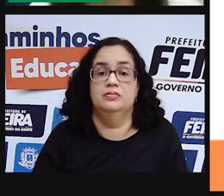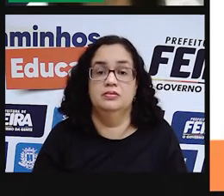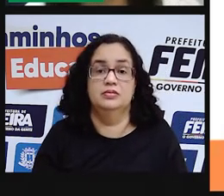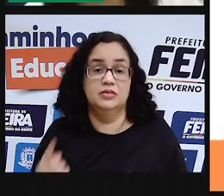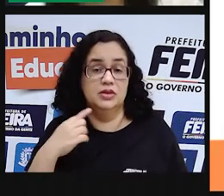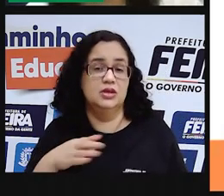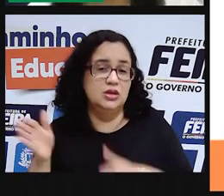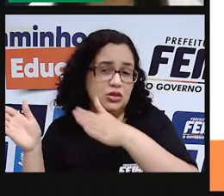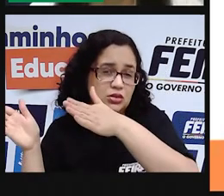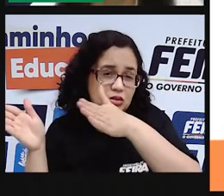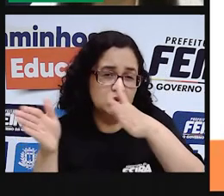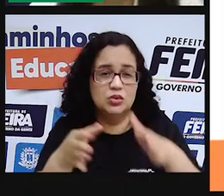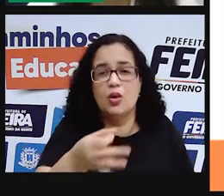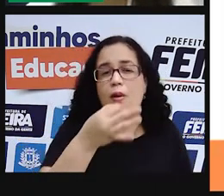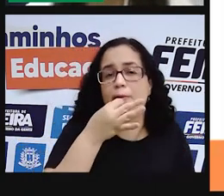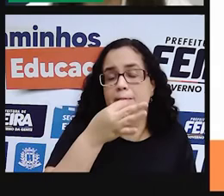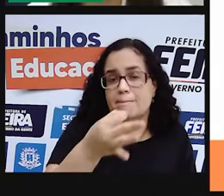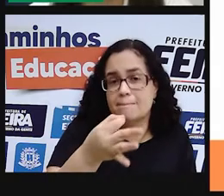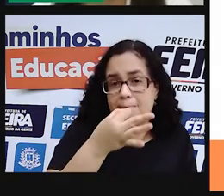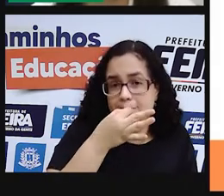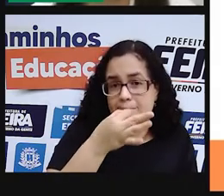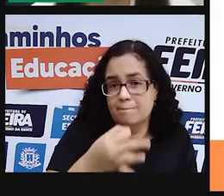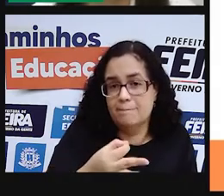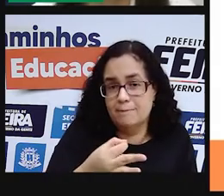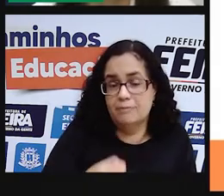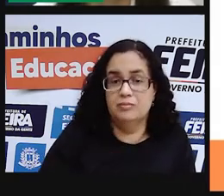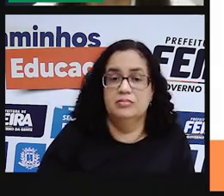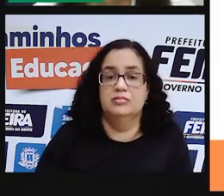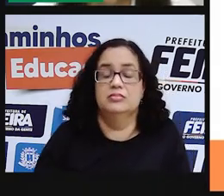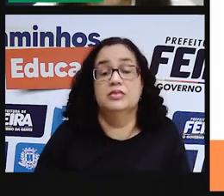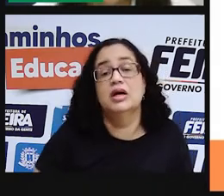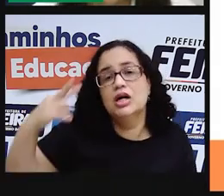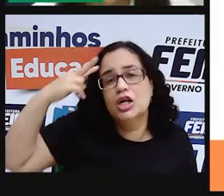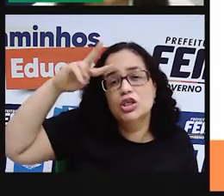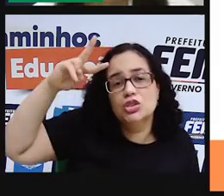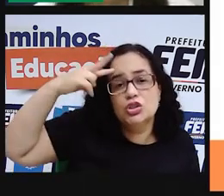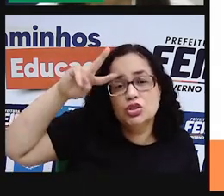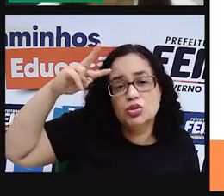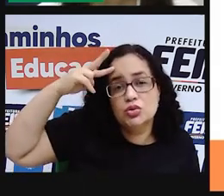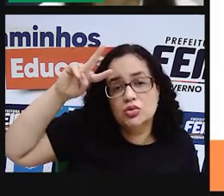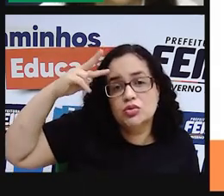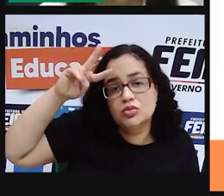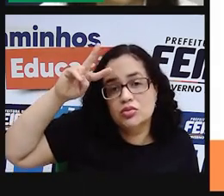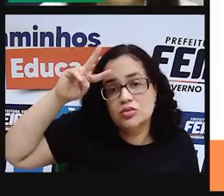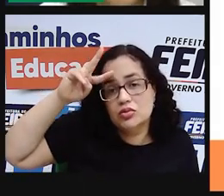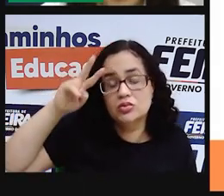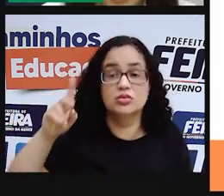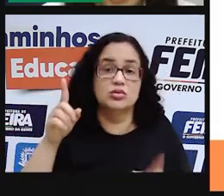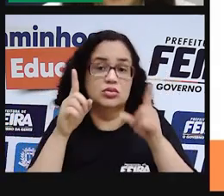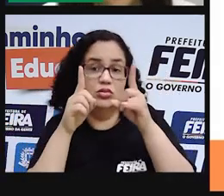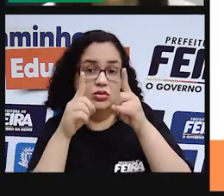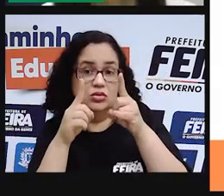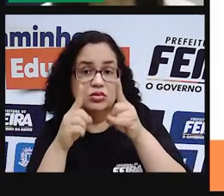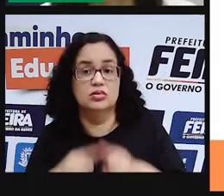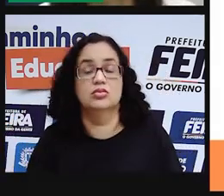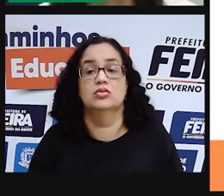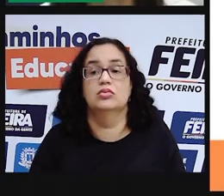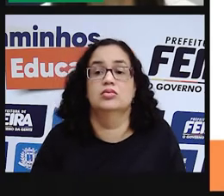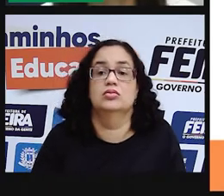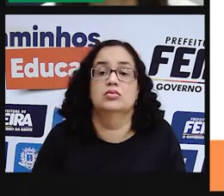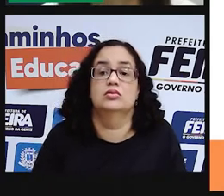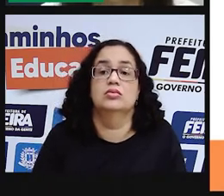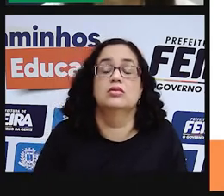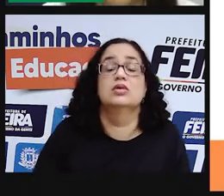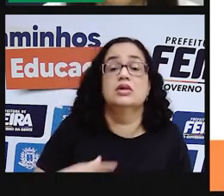Ele faz todo um comentário sobre a história, não é? Sobre a história em quadrinhos em questão.